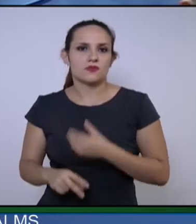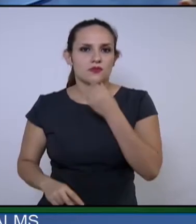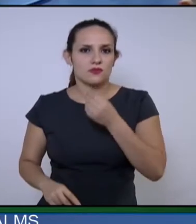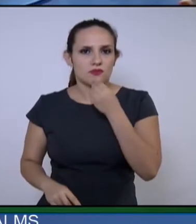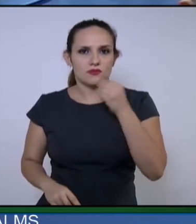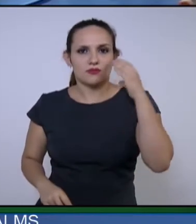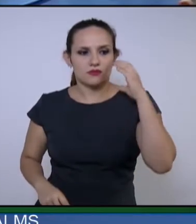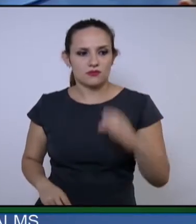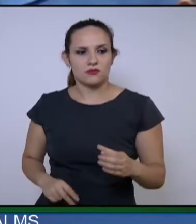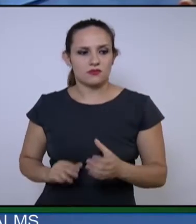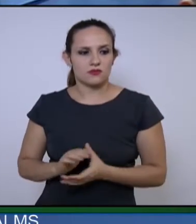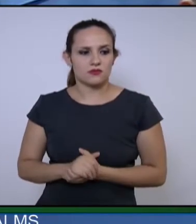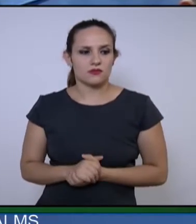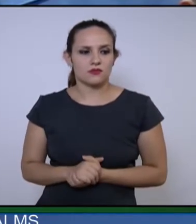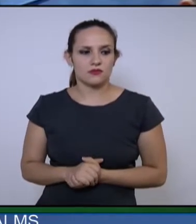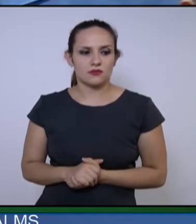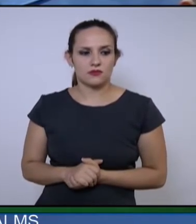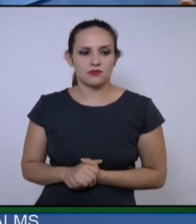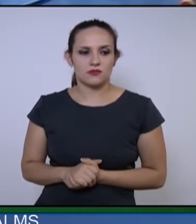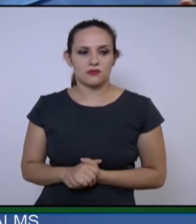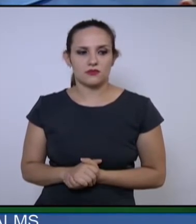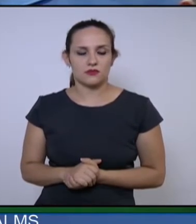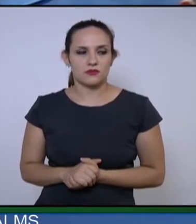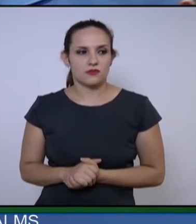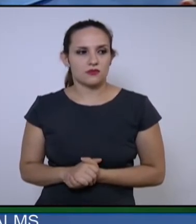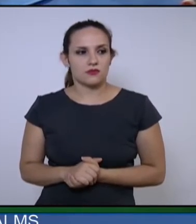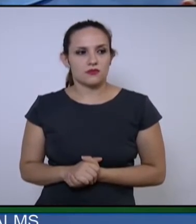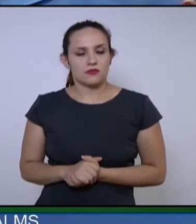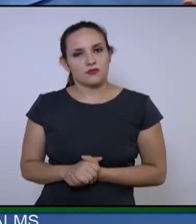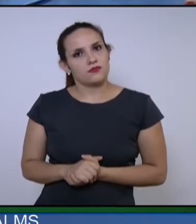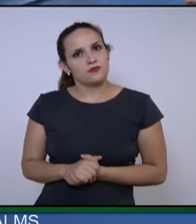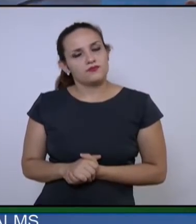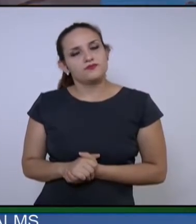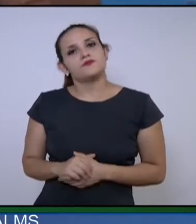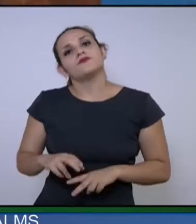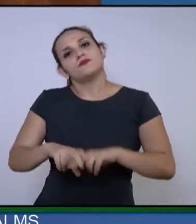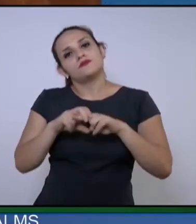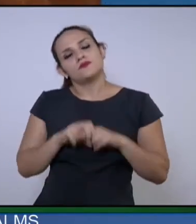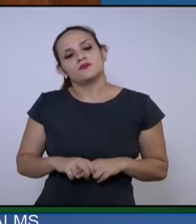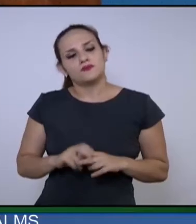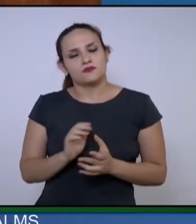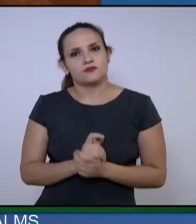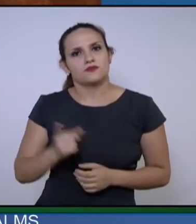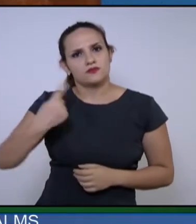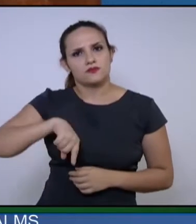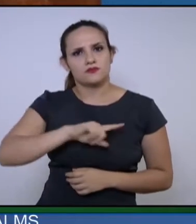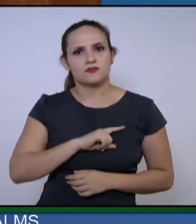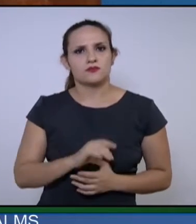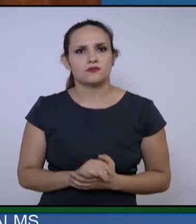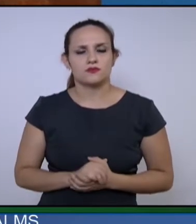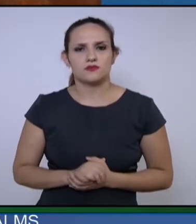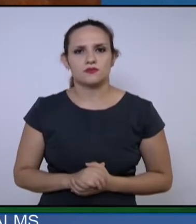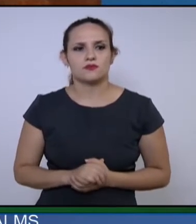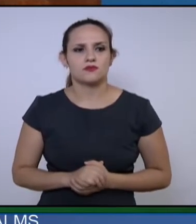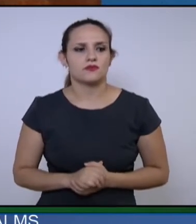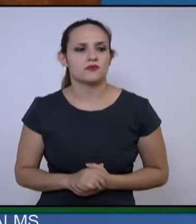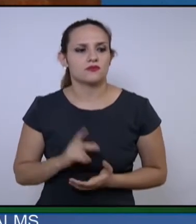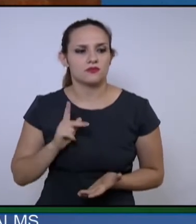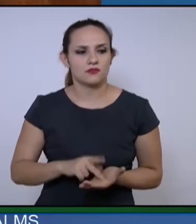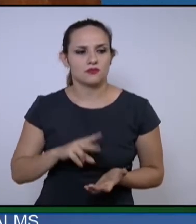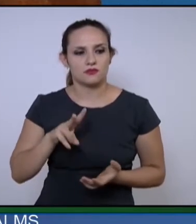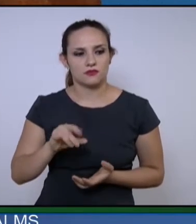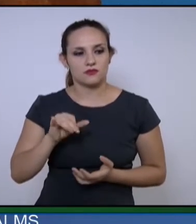a chamada vítima da sociedade opressora, e em nós, que somos as verdadeiras